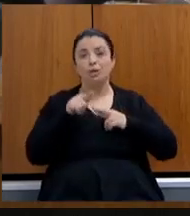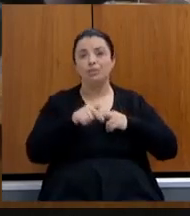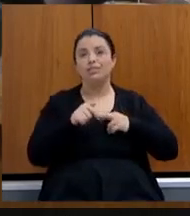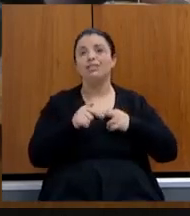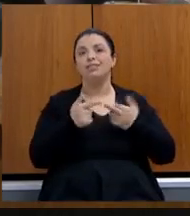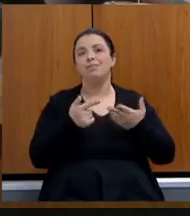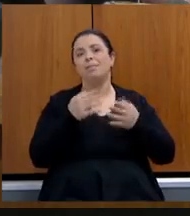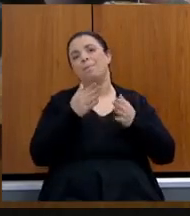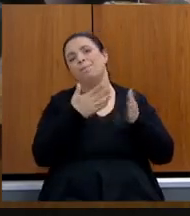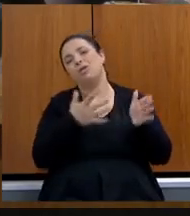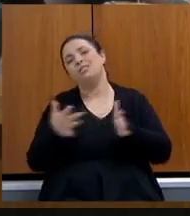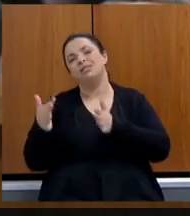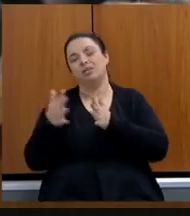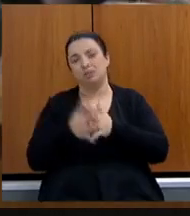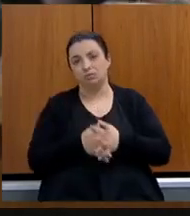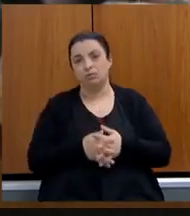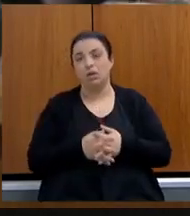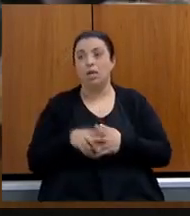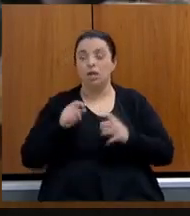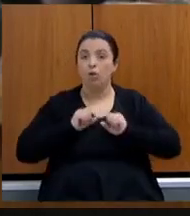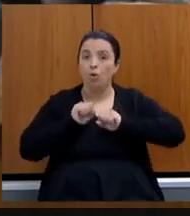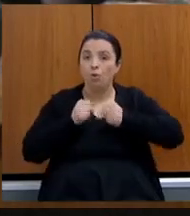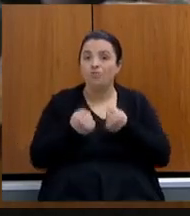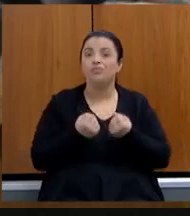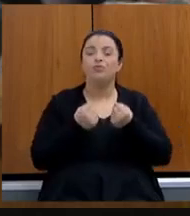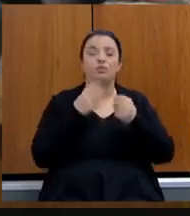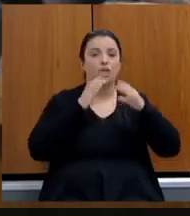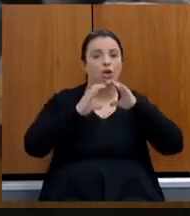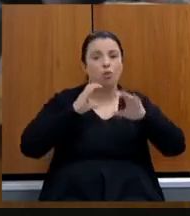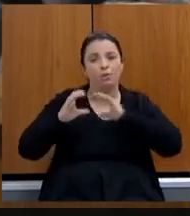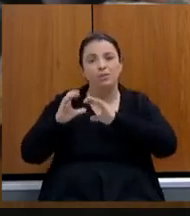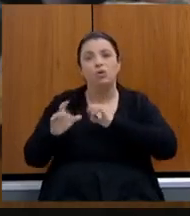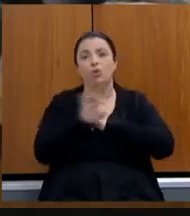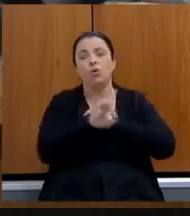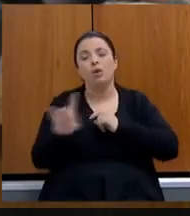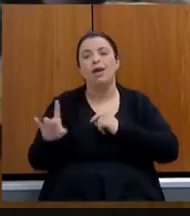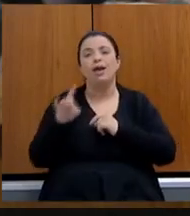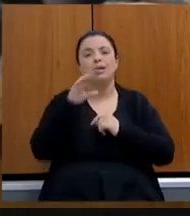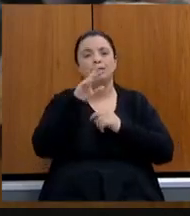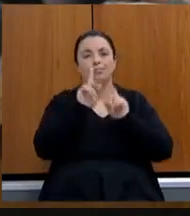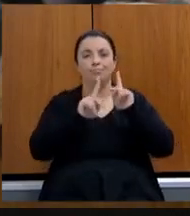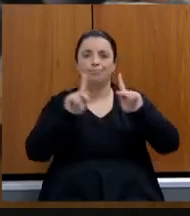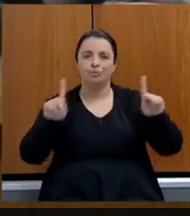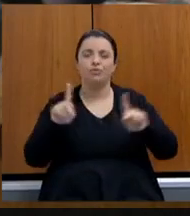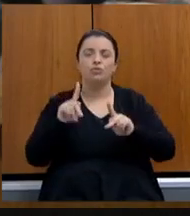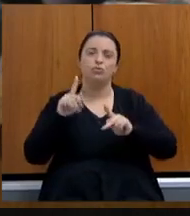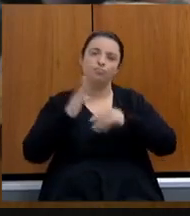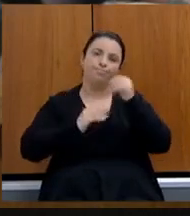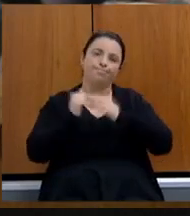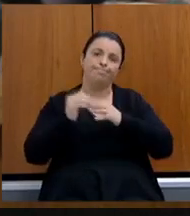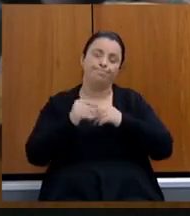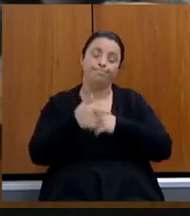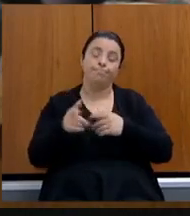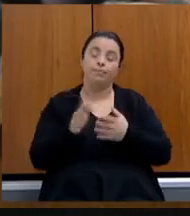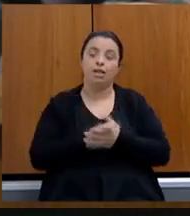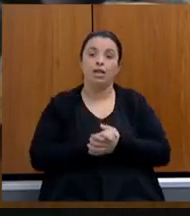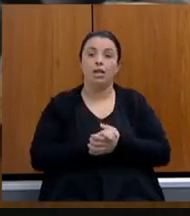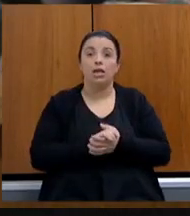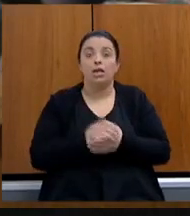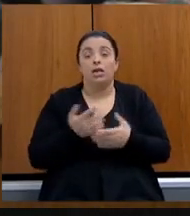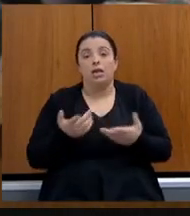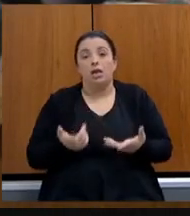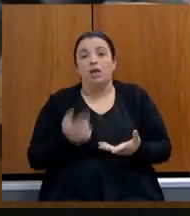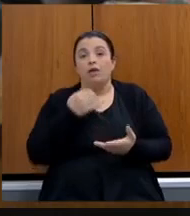tremendo viu Deputado em relação à comunicação e cada um serviço desses servidores é fashion lhe dizendo que infelizmente